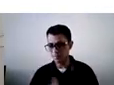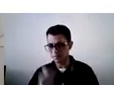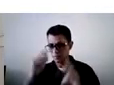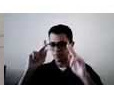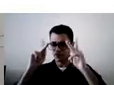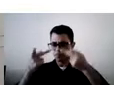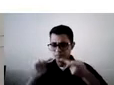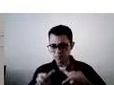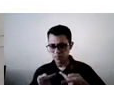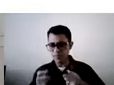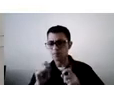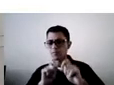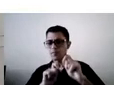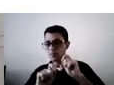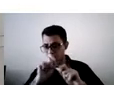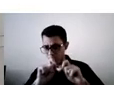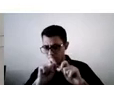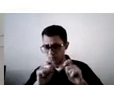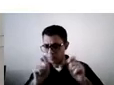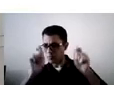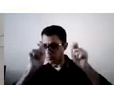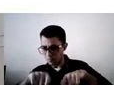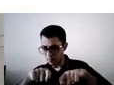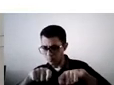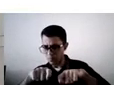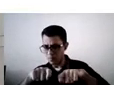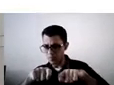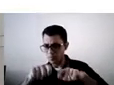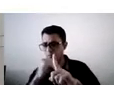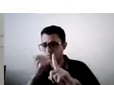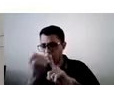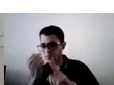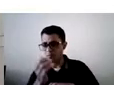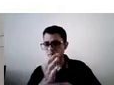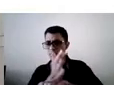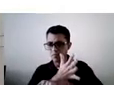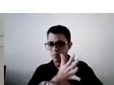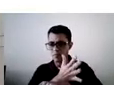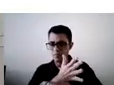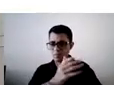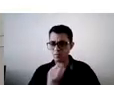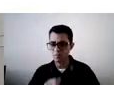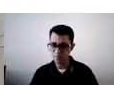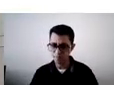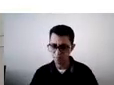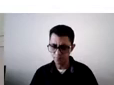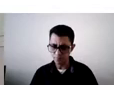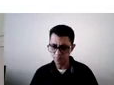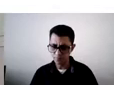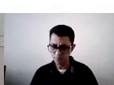humano, levando em consideração as competências socioemocionais.